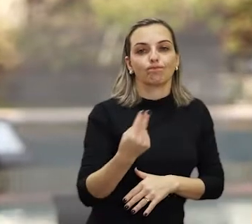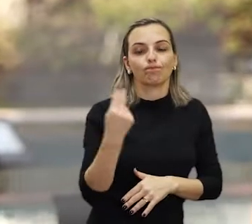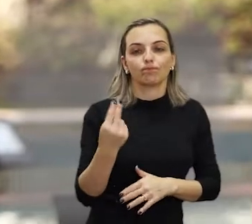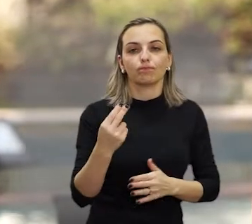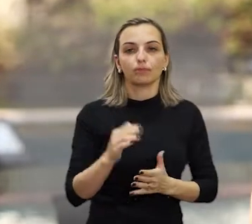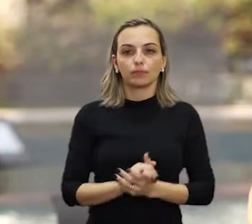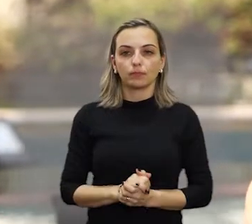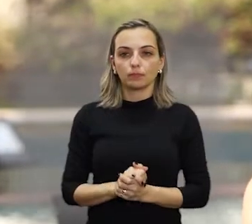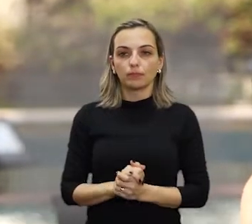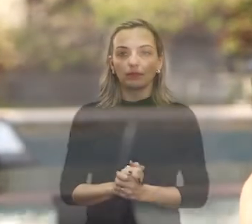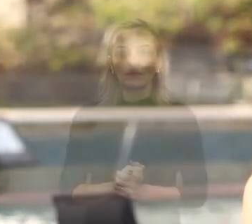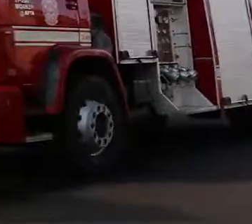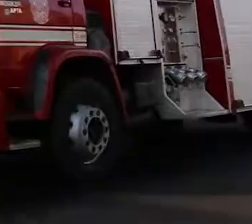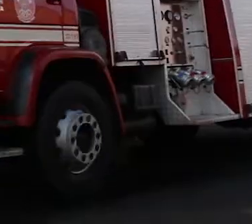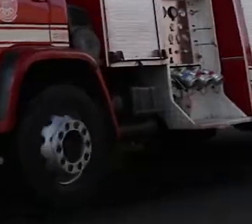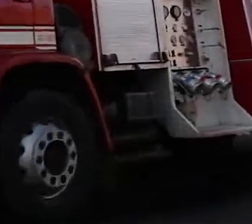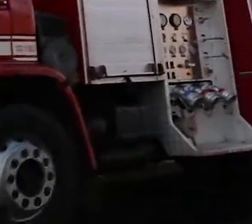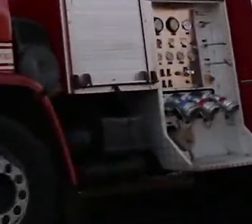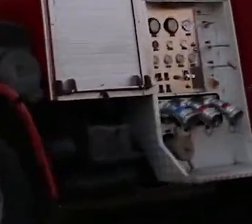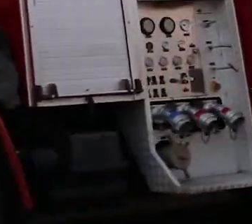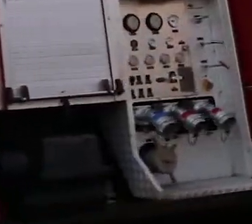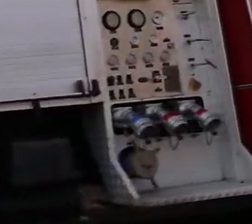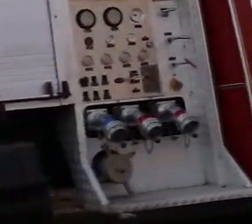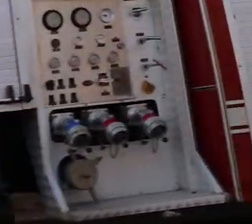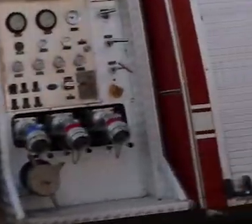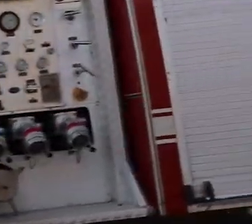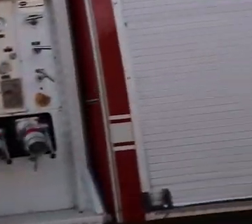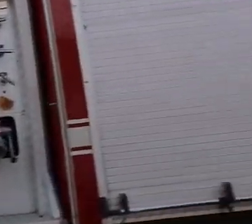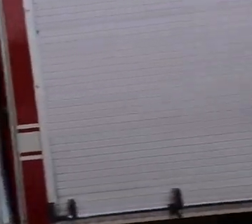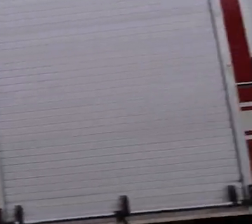esses aceros nas divisas.